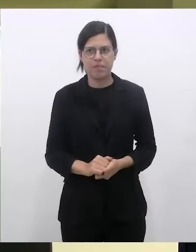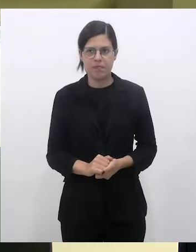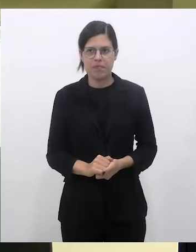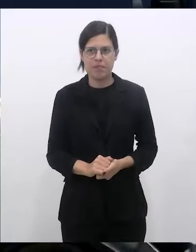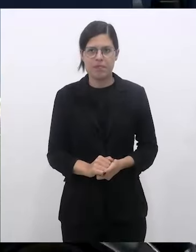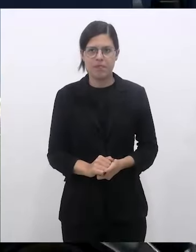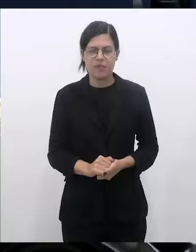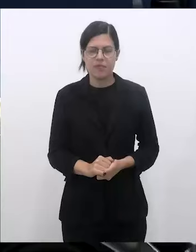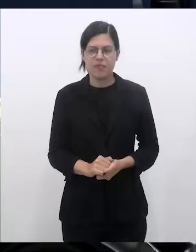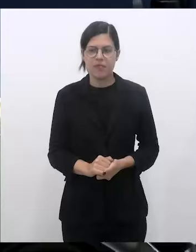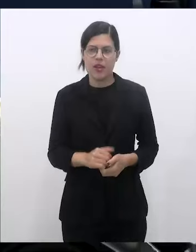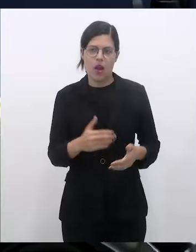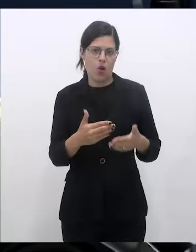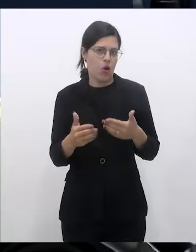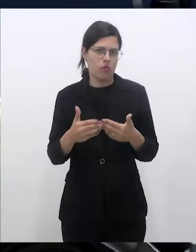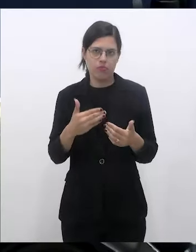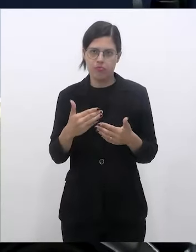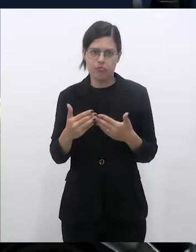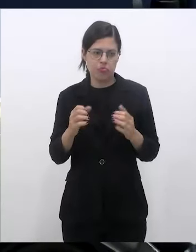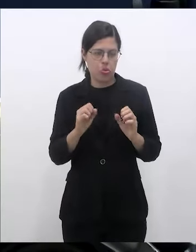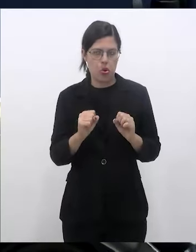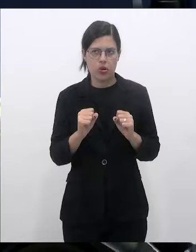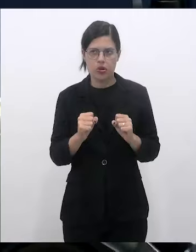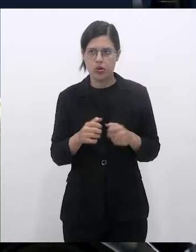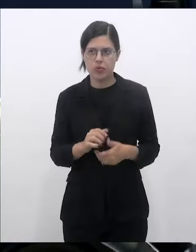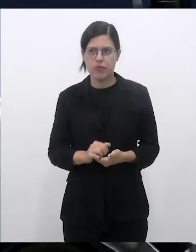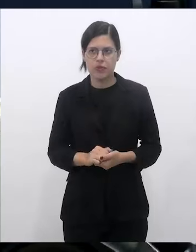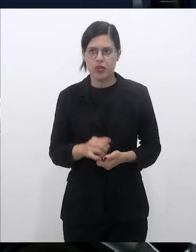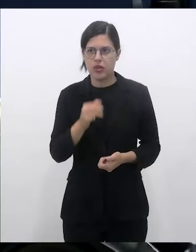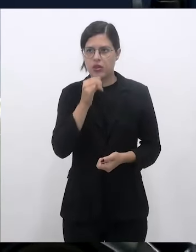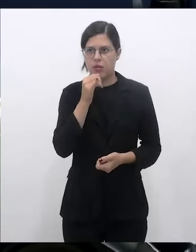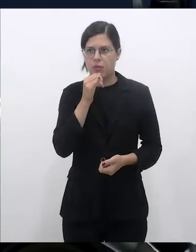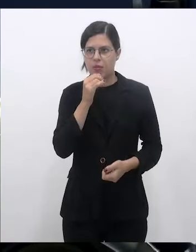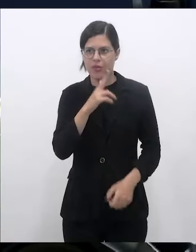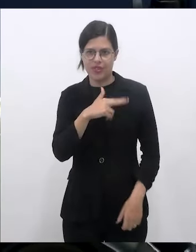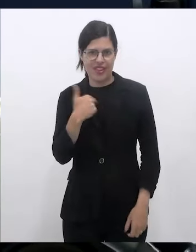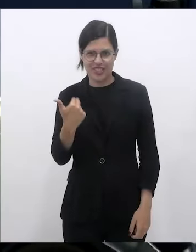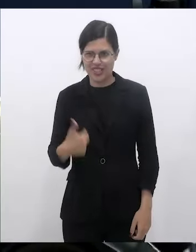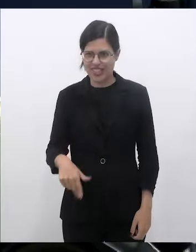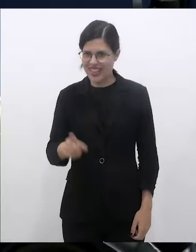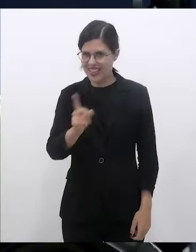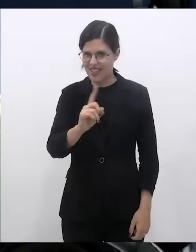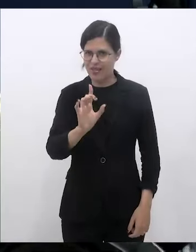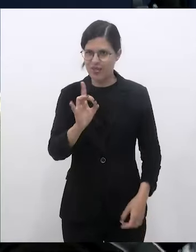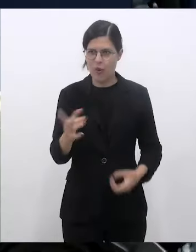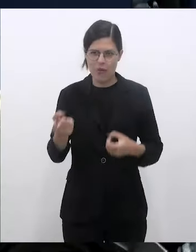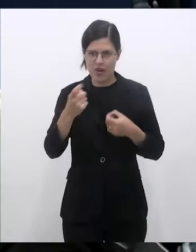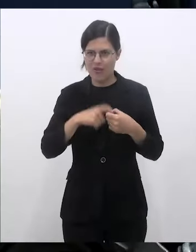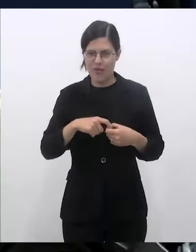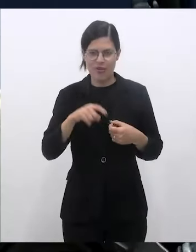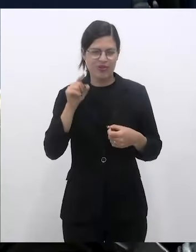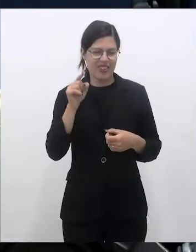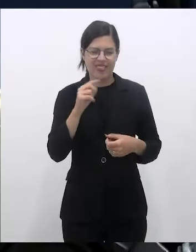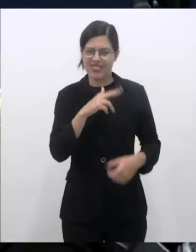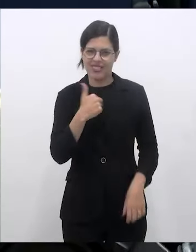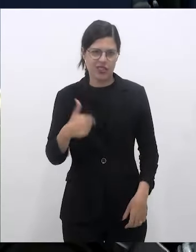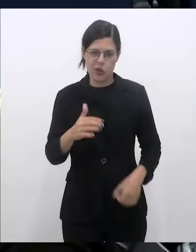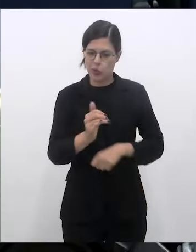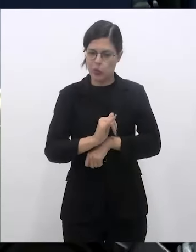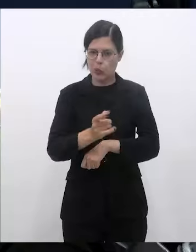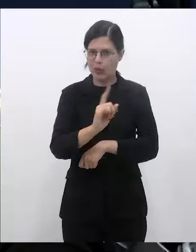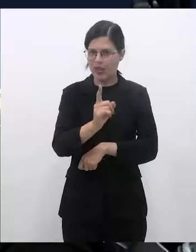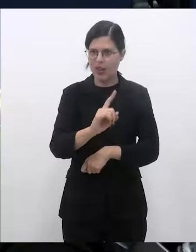Mas qualquer um pode estar... não tem... Por exemplo, na China não, tá? Só para voltar à China, o